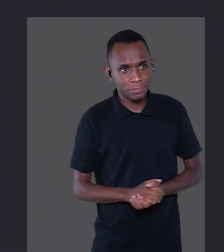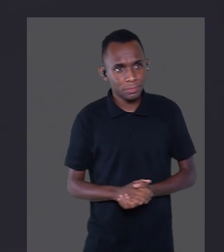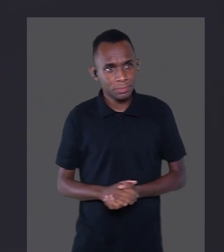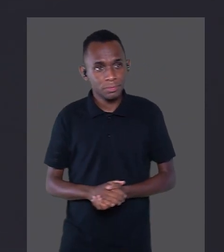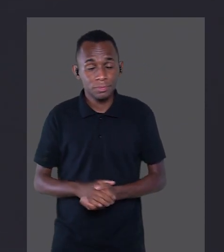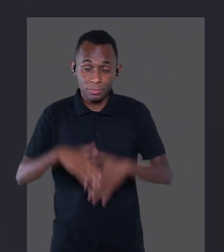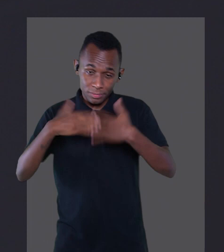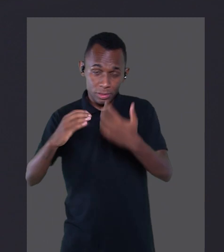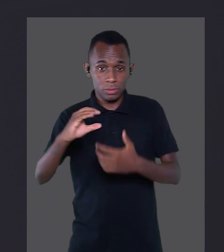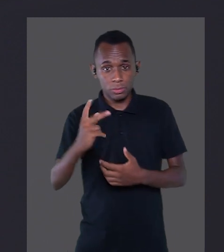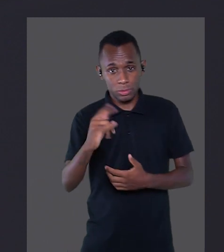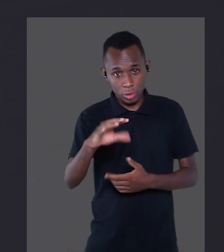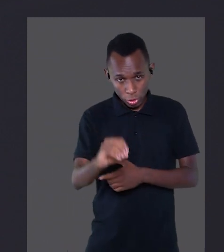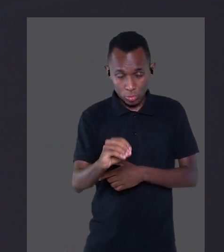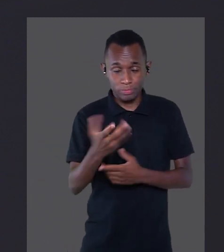Bom, Chico,